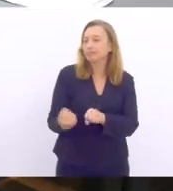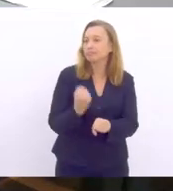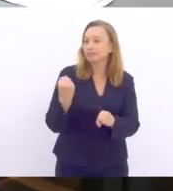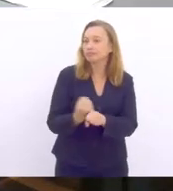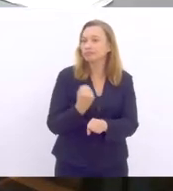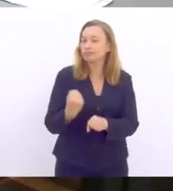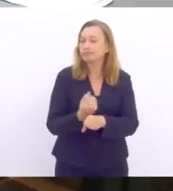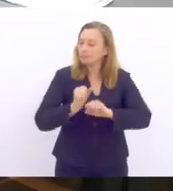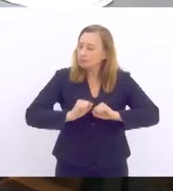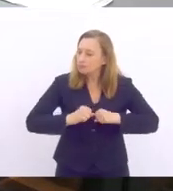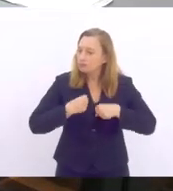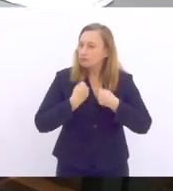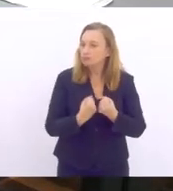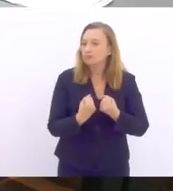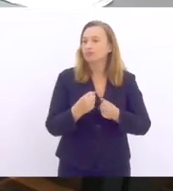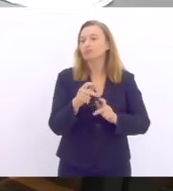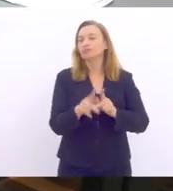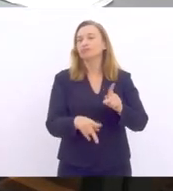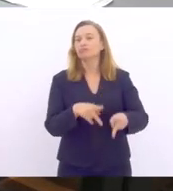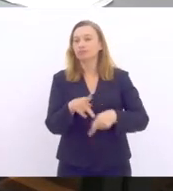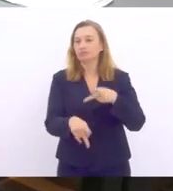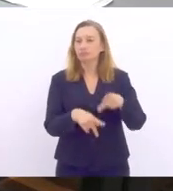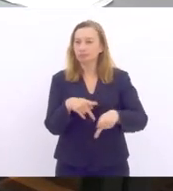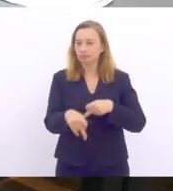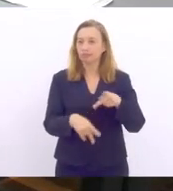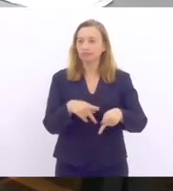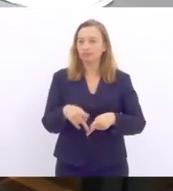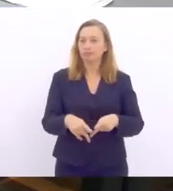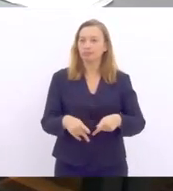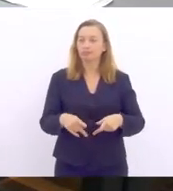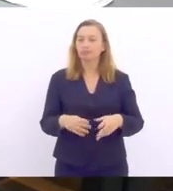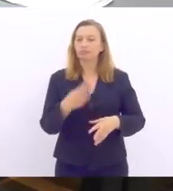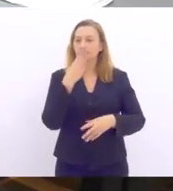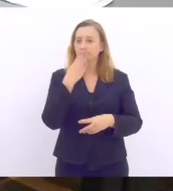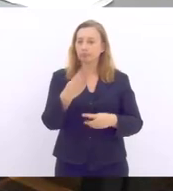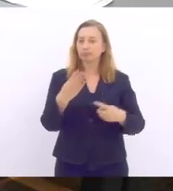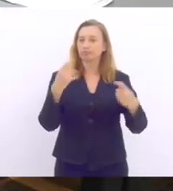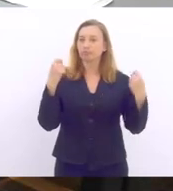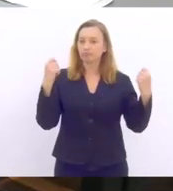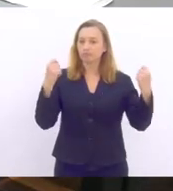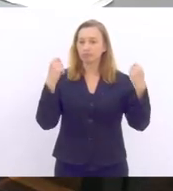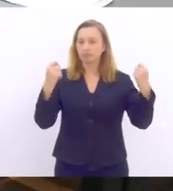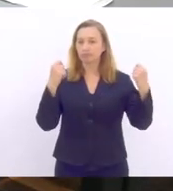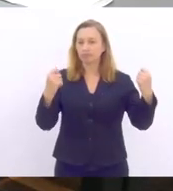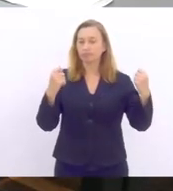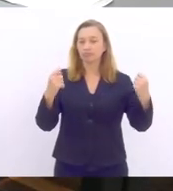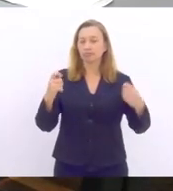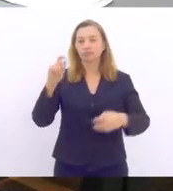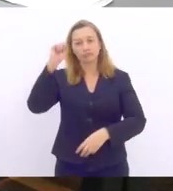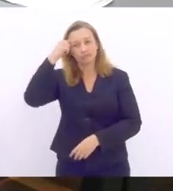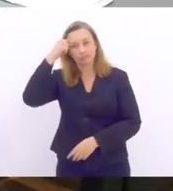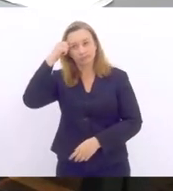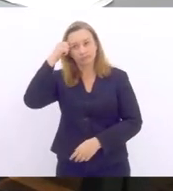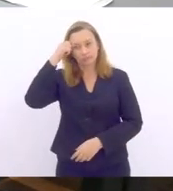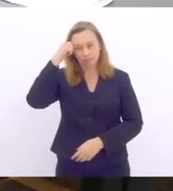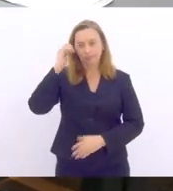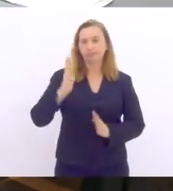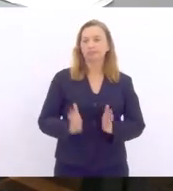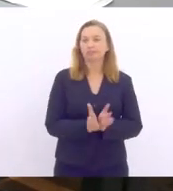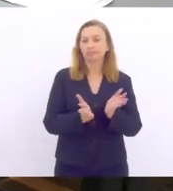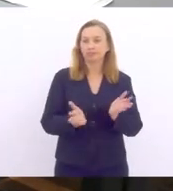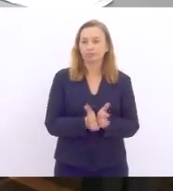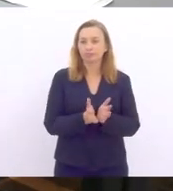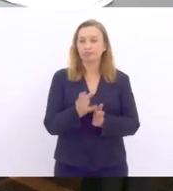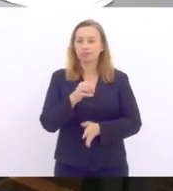esforço do povo, com esforço dos seus torcedores negros, pobres, e que,